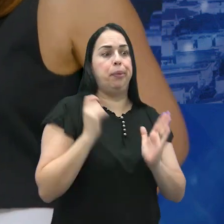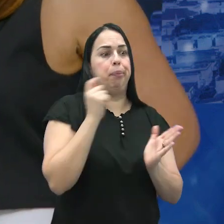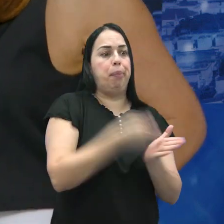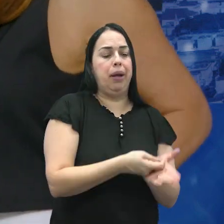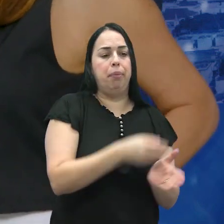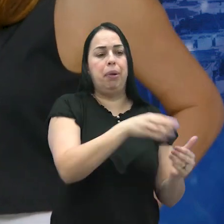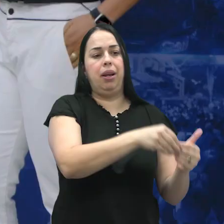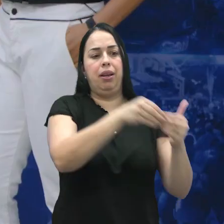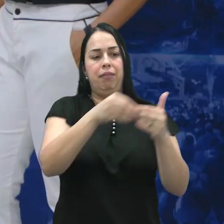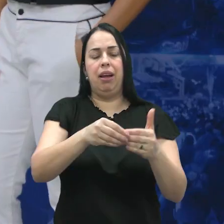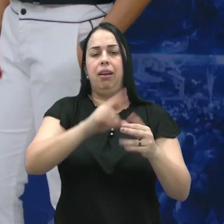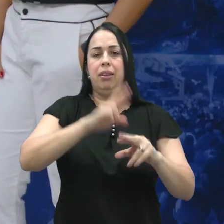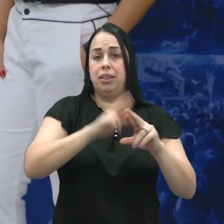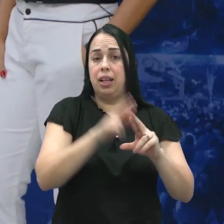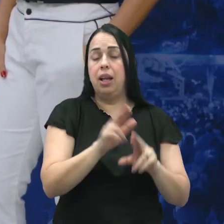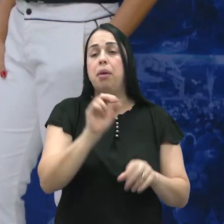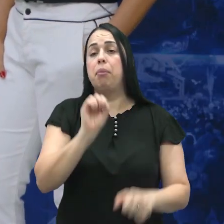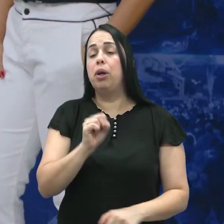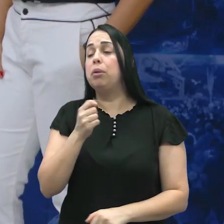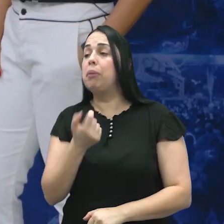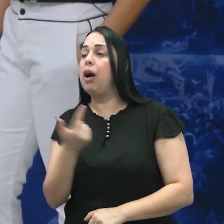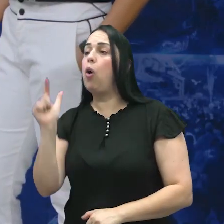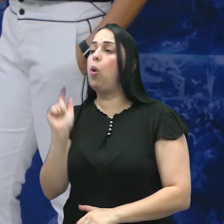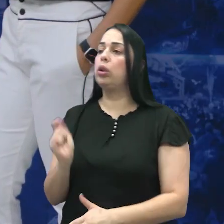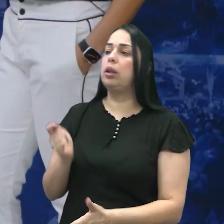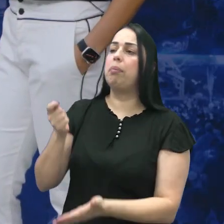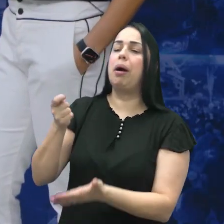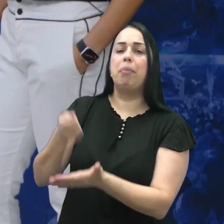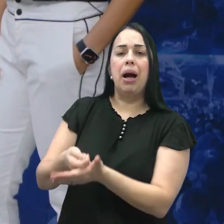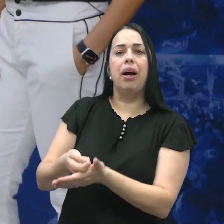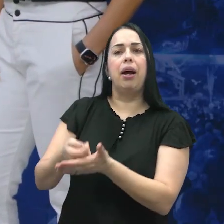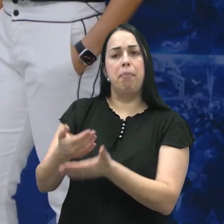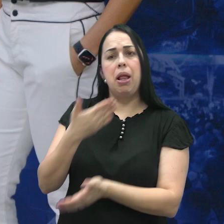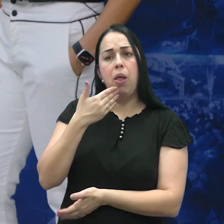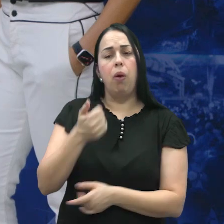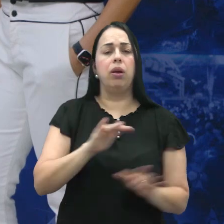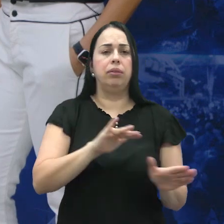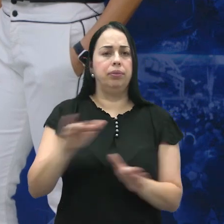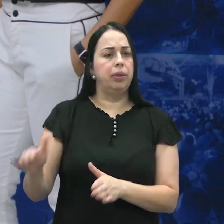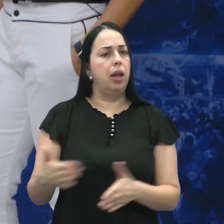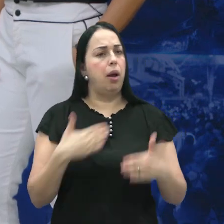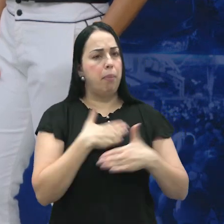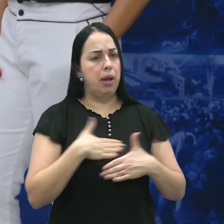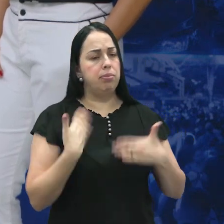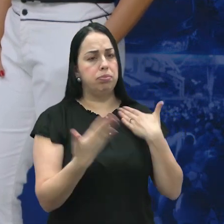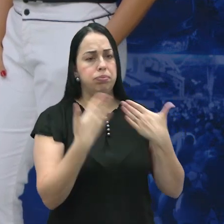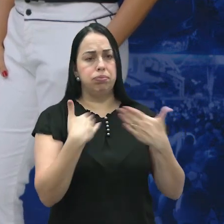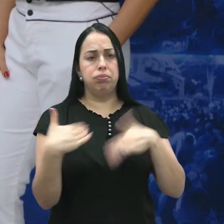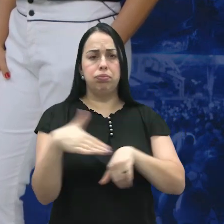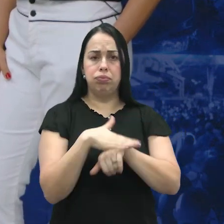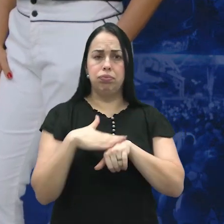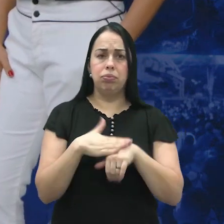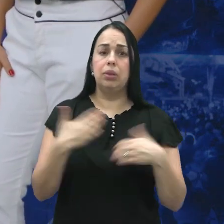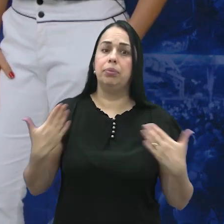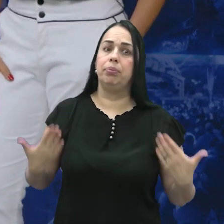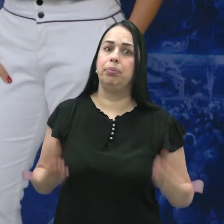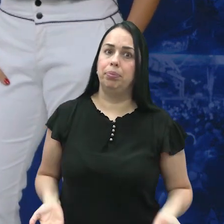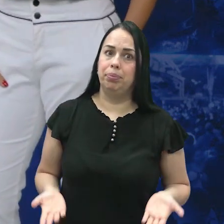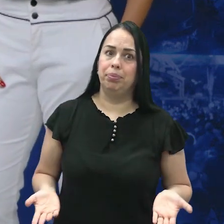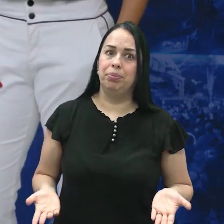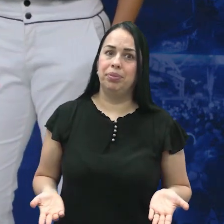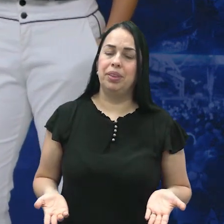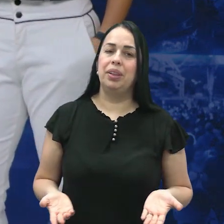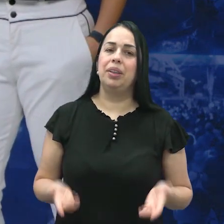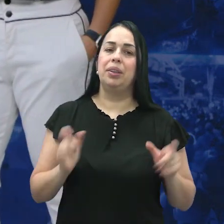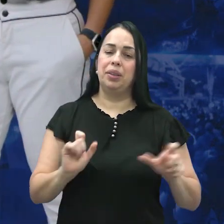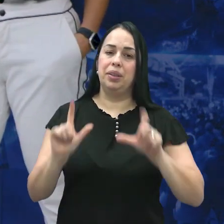áreas. Perfeito. Muito obrigado, Fabiana, pela entrevista. Enorme. Foi um prazer enorme bater esse papo. Então é isso, pessoal.